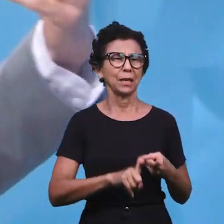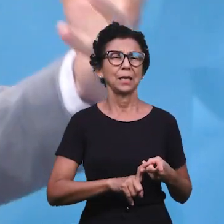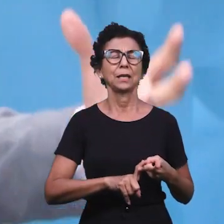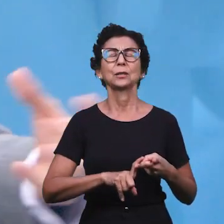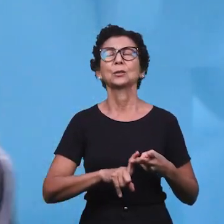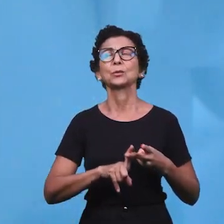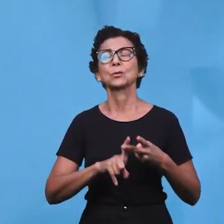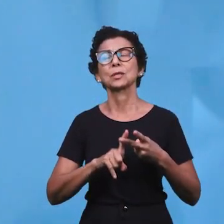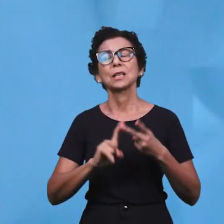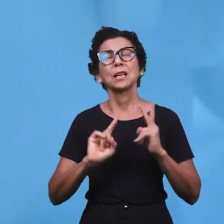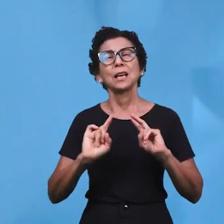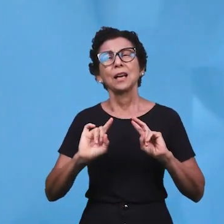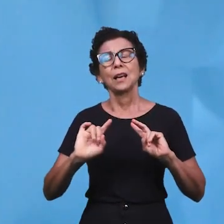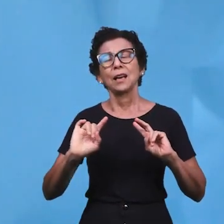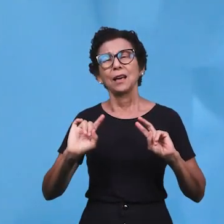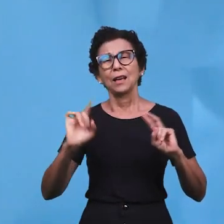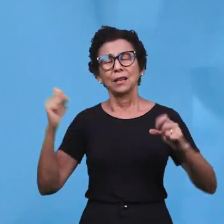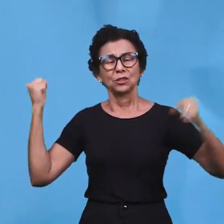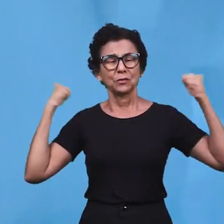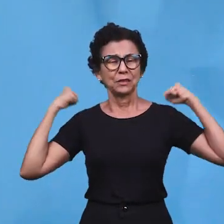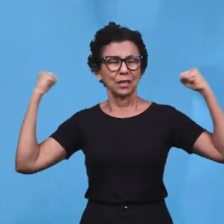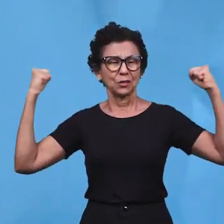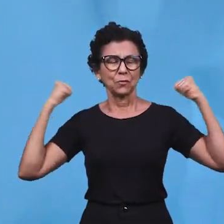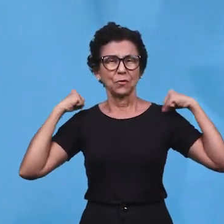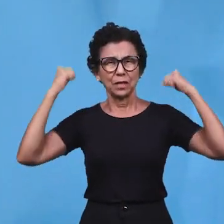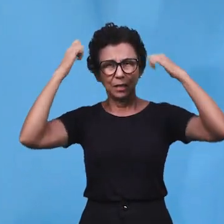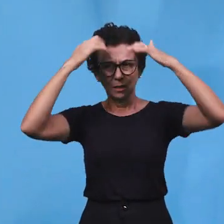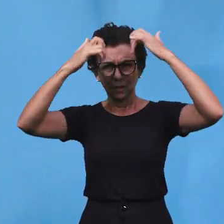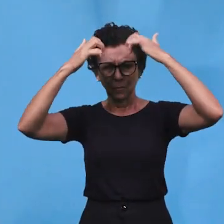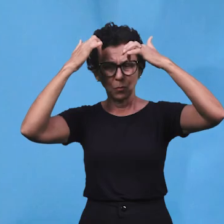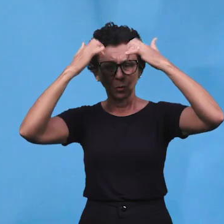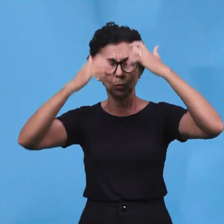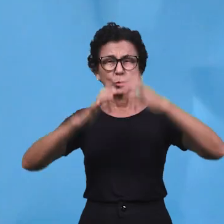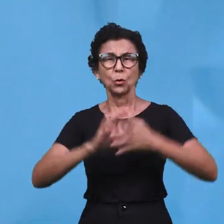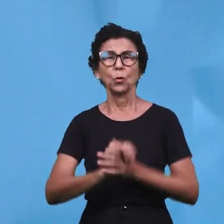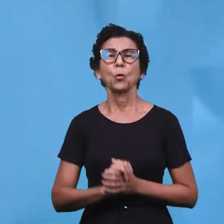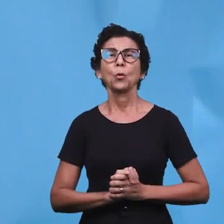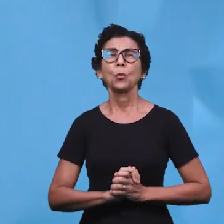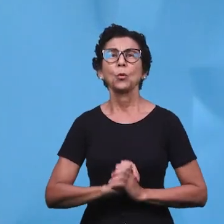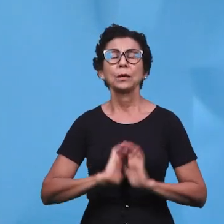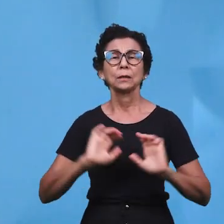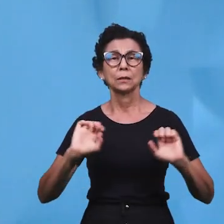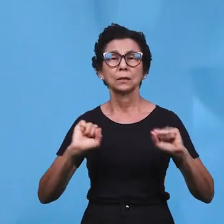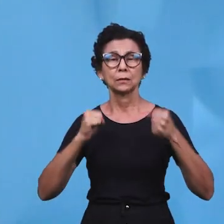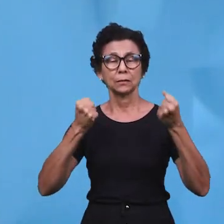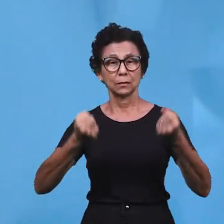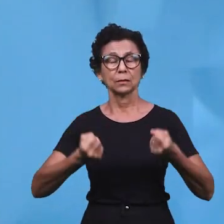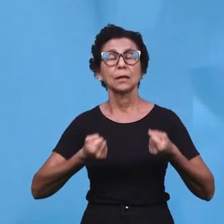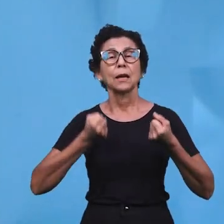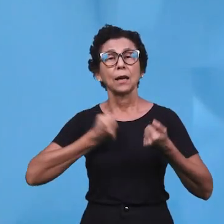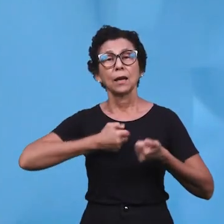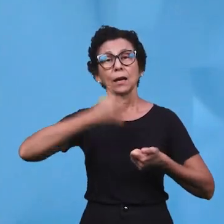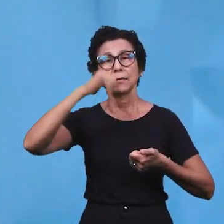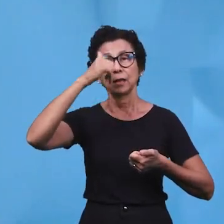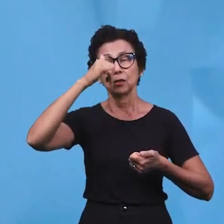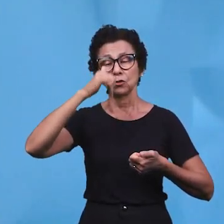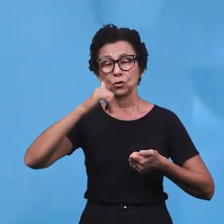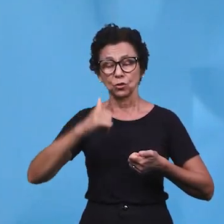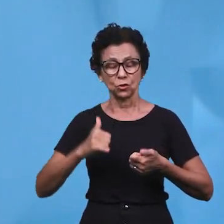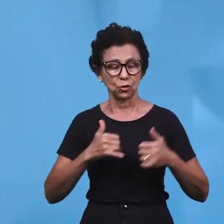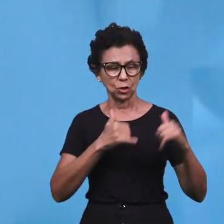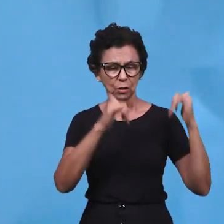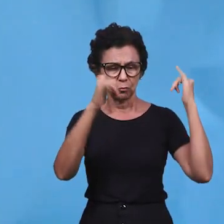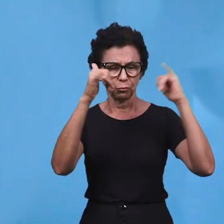atividades motoras, físicas, que sejam, geram energia. E toda geração de energia do nosso corpo vai